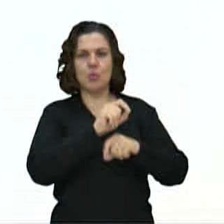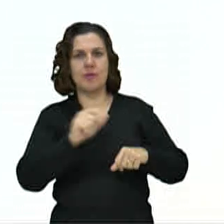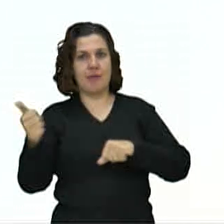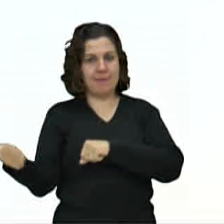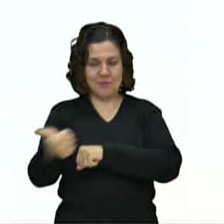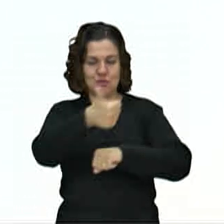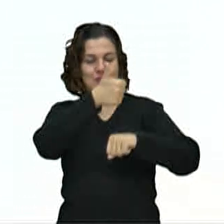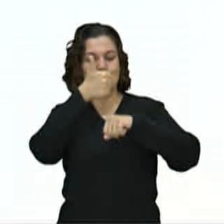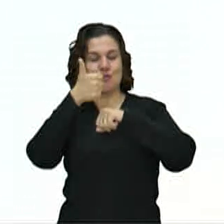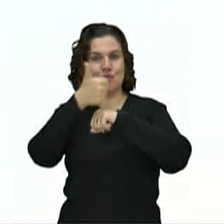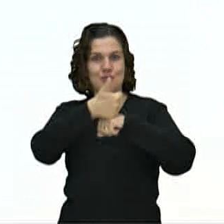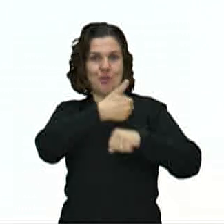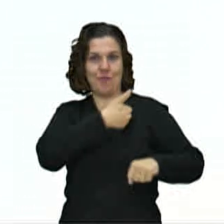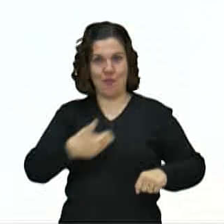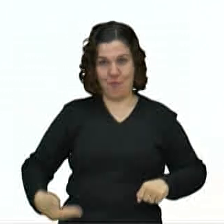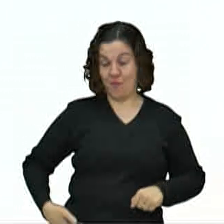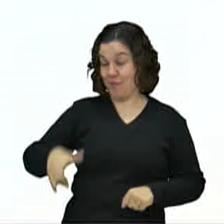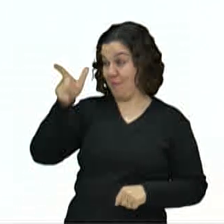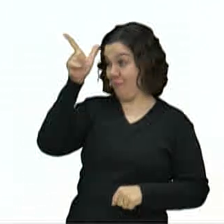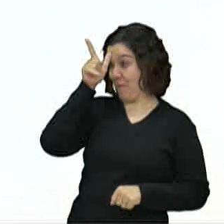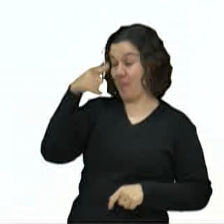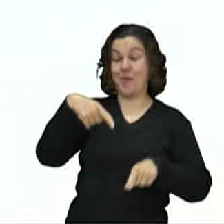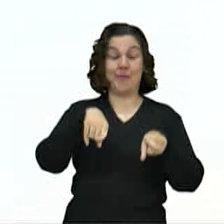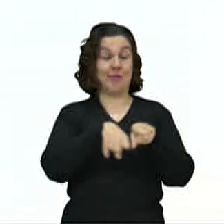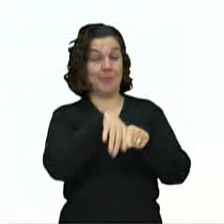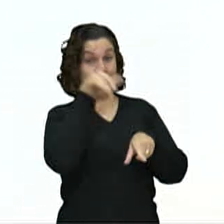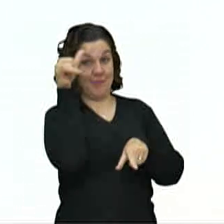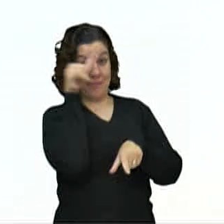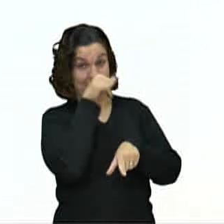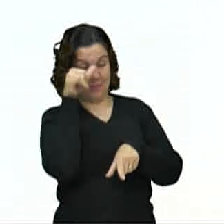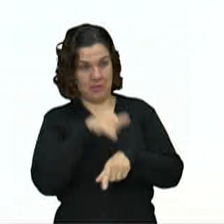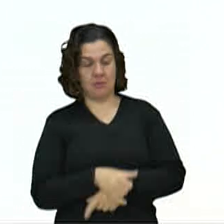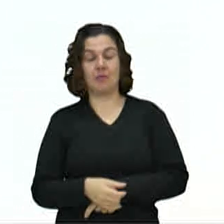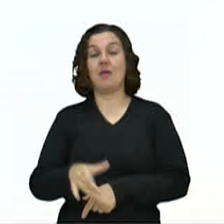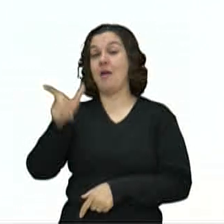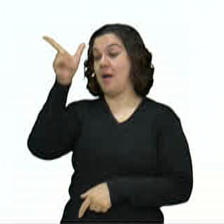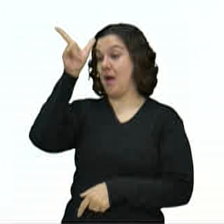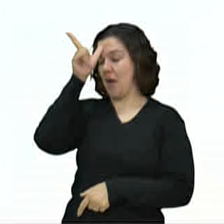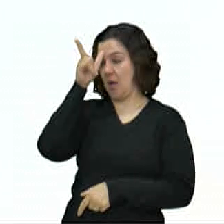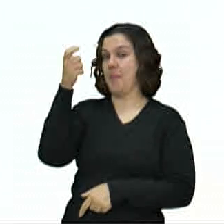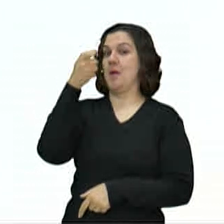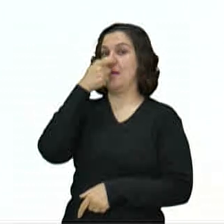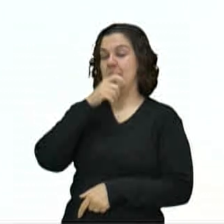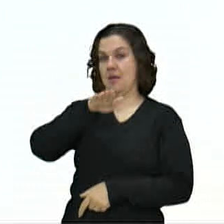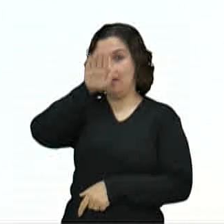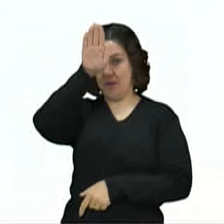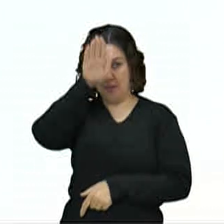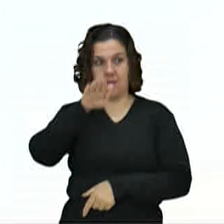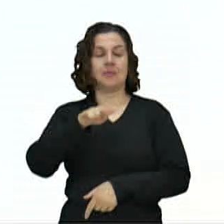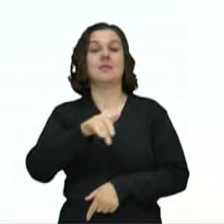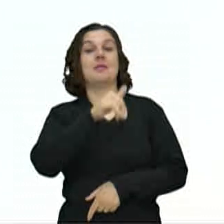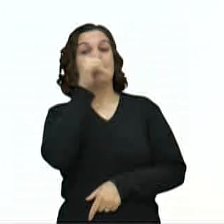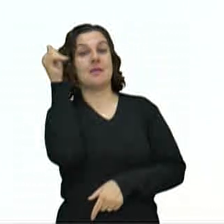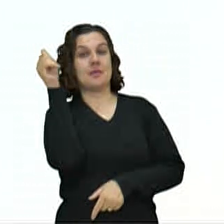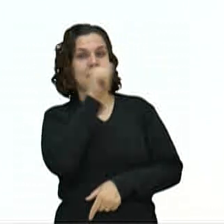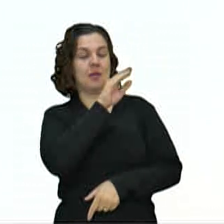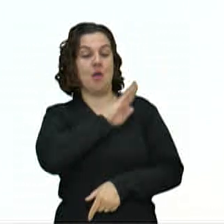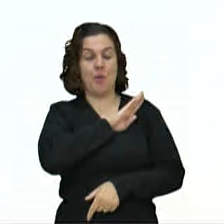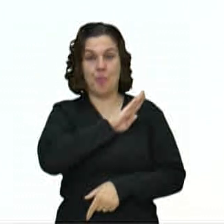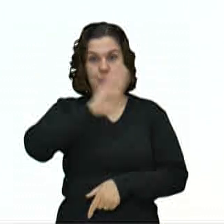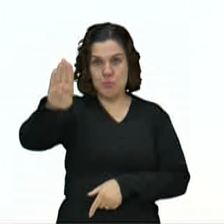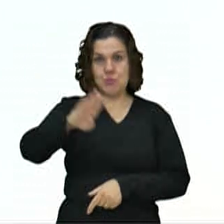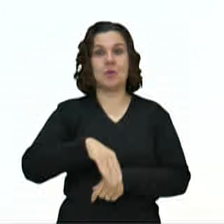de Estado da Alemanha e da Itália, da Alemanha o Hitler, da Itália o Mussolini, e percebe-se isso